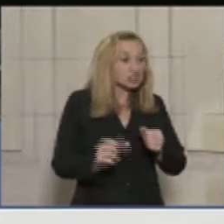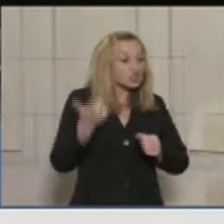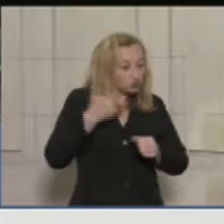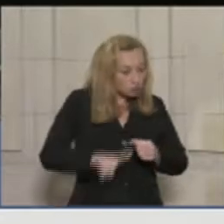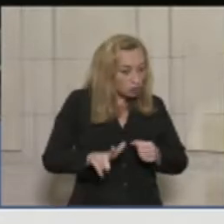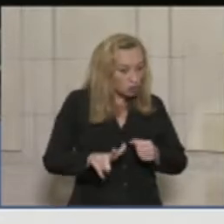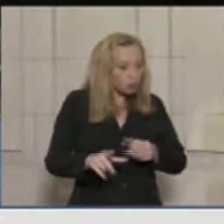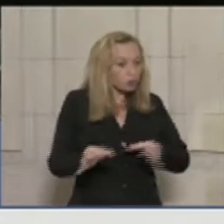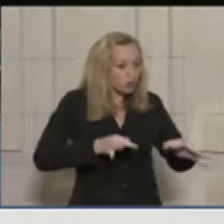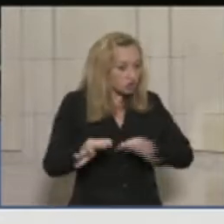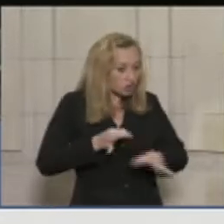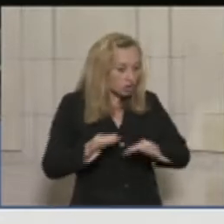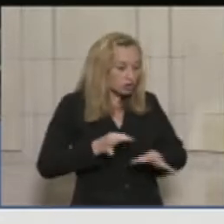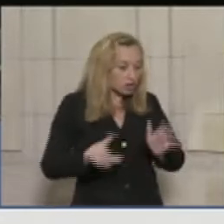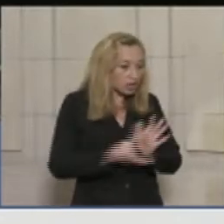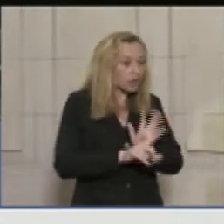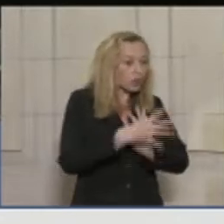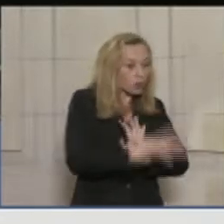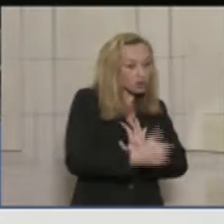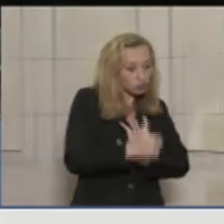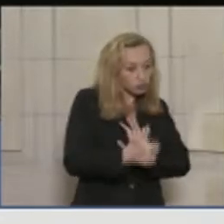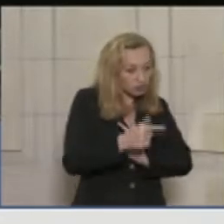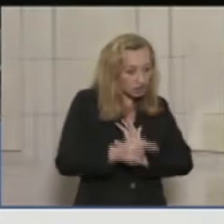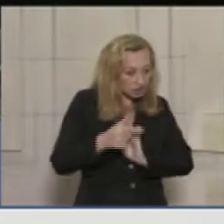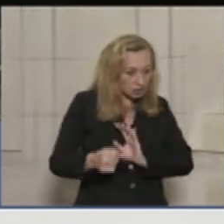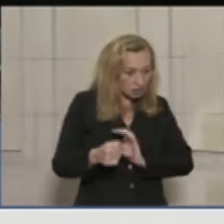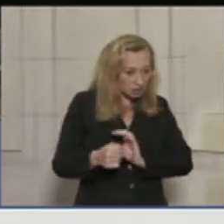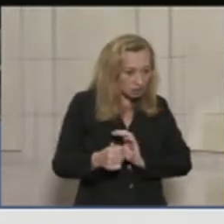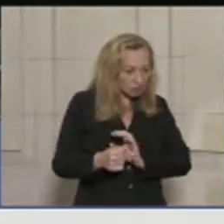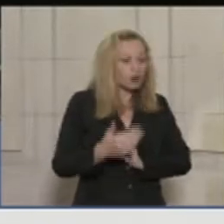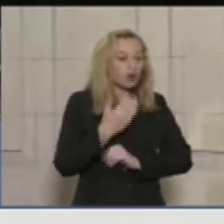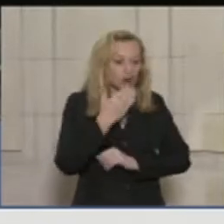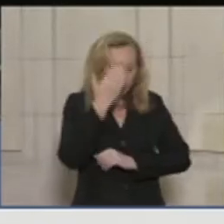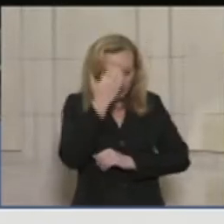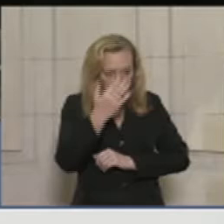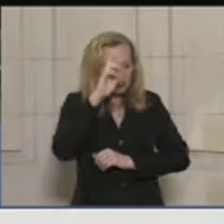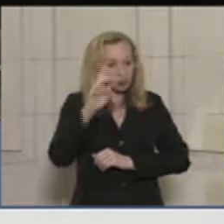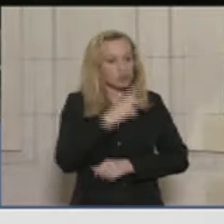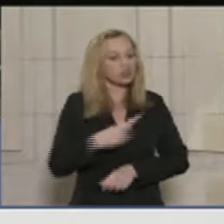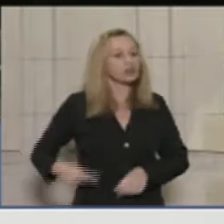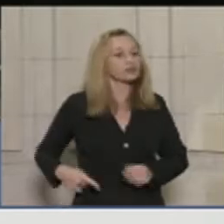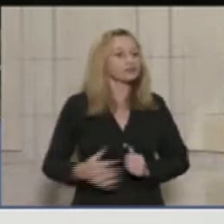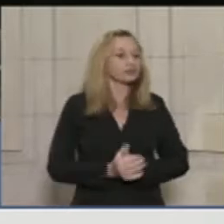lei 4177. 4177. Muito obrigado, senhor presidente.